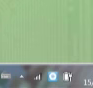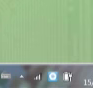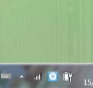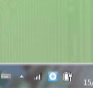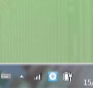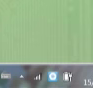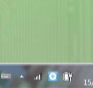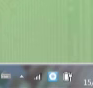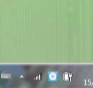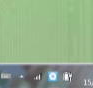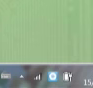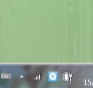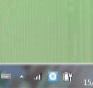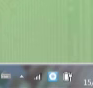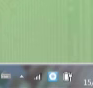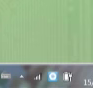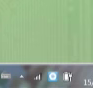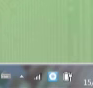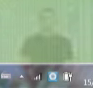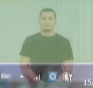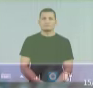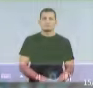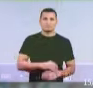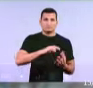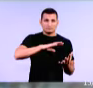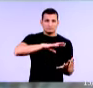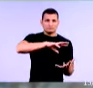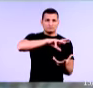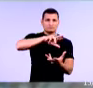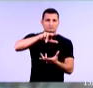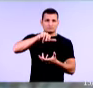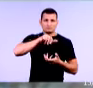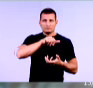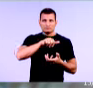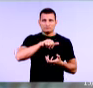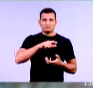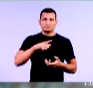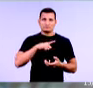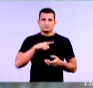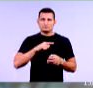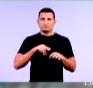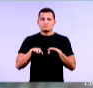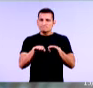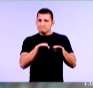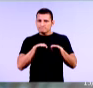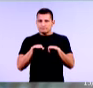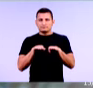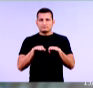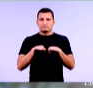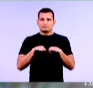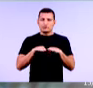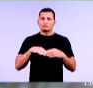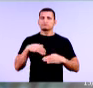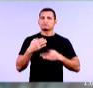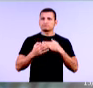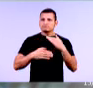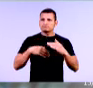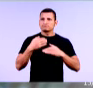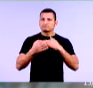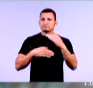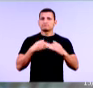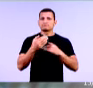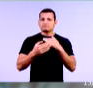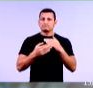Então vamos lá. O mundo à nossa volta é composto por padrões que, com o tempo, somos capazes de